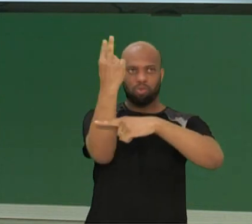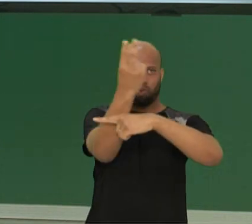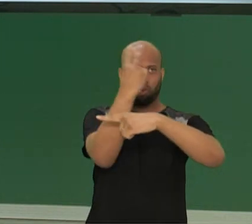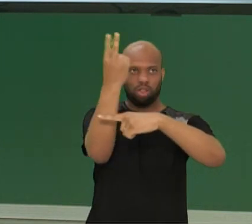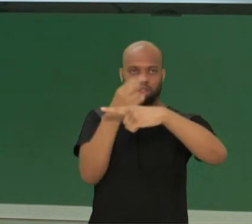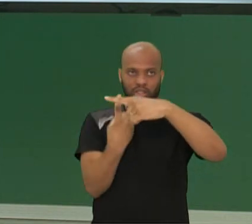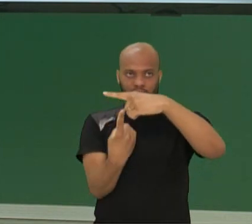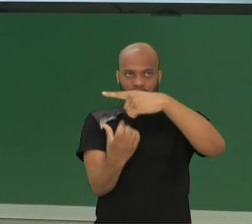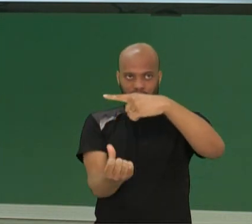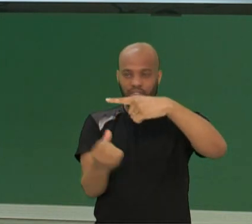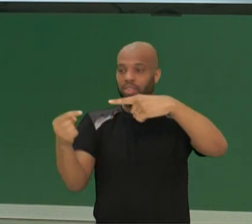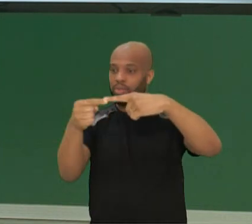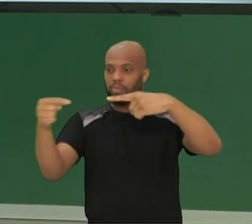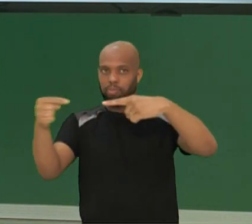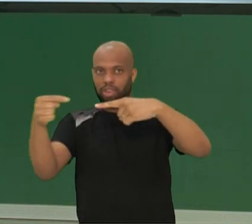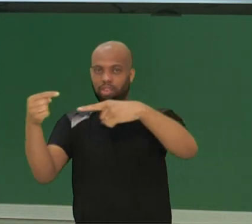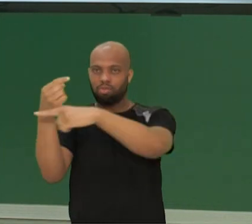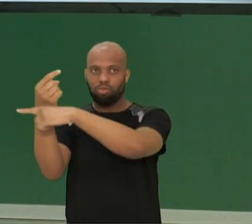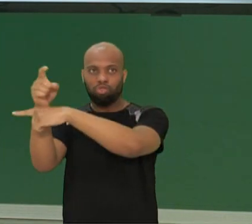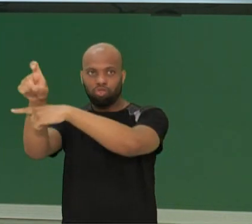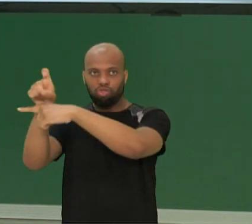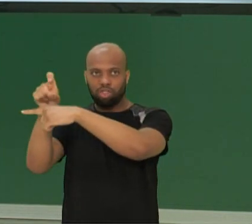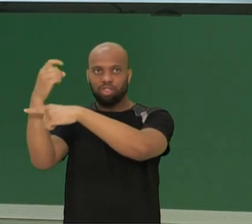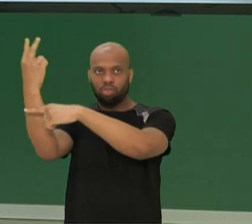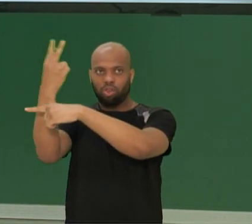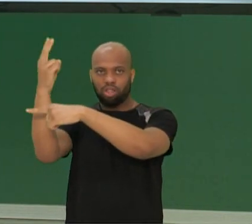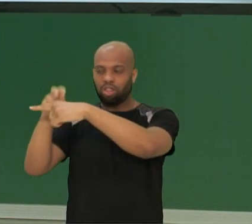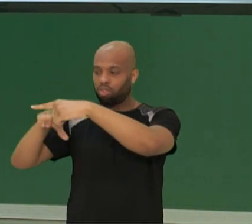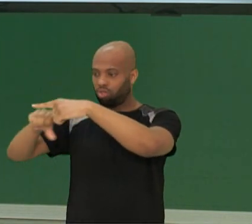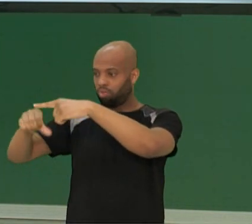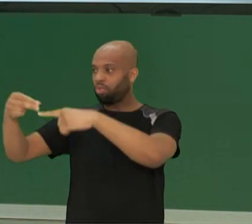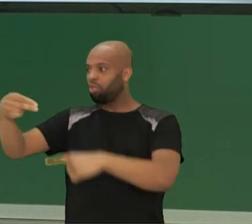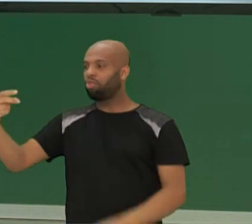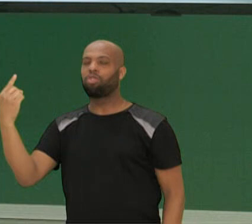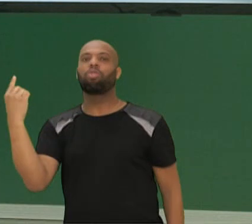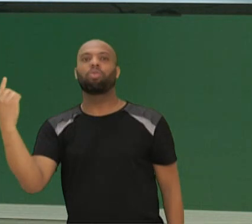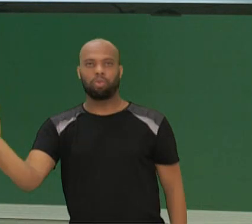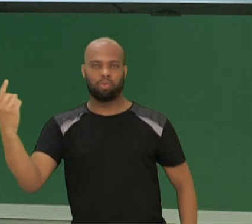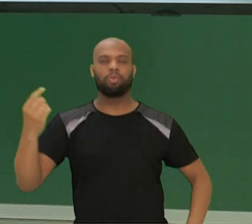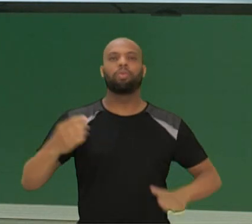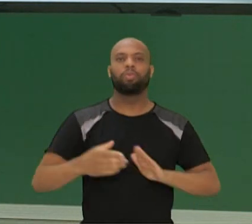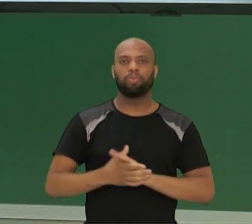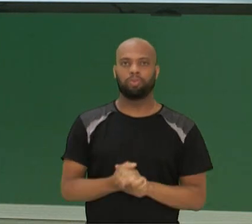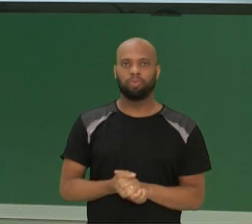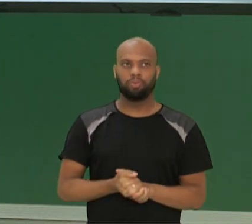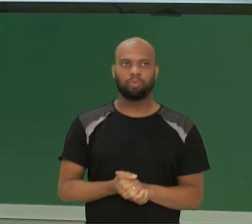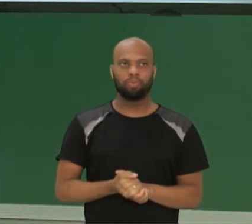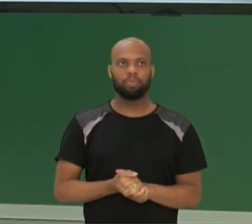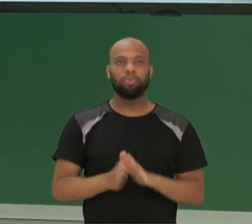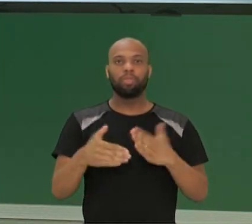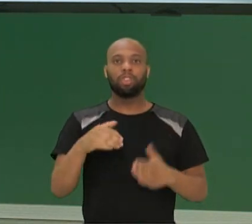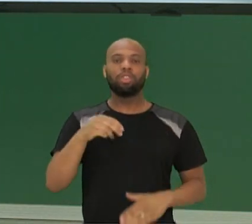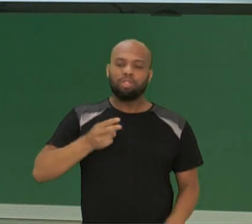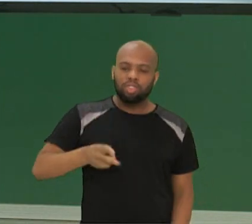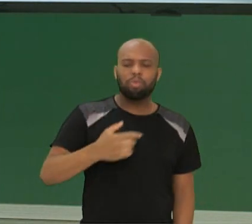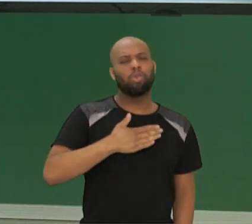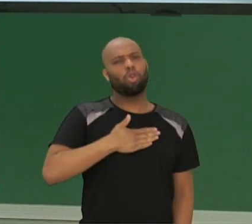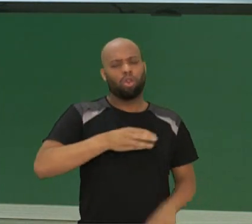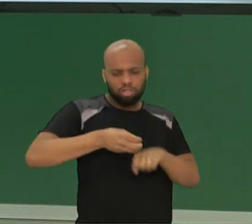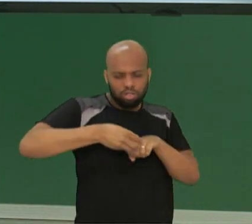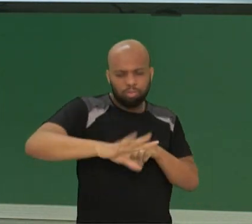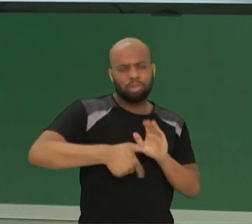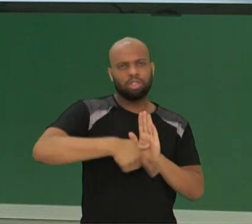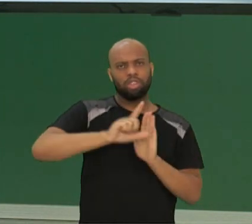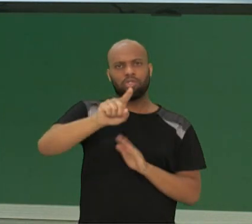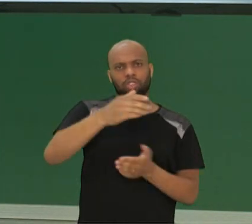y² sobre 16 menos x² sobre 9 igual a 1. Então, eu sempre gosto de dar dicas,